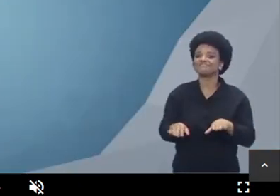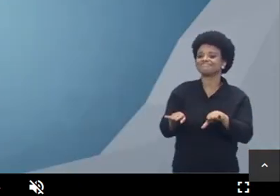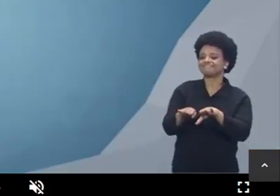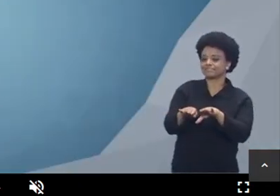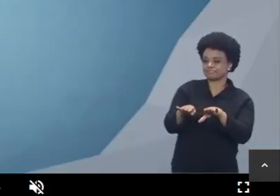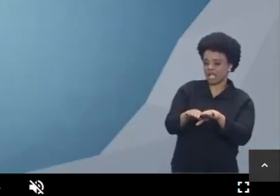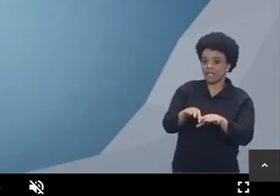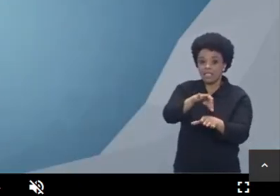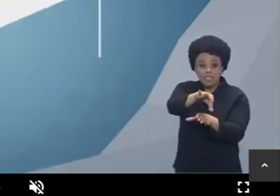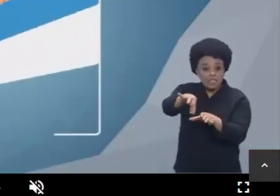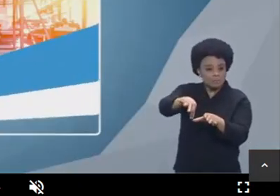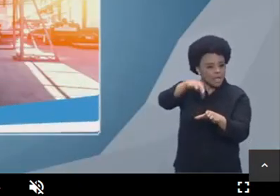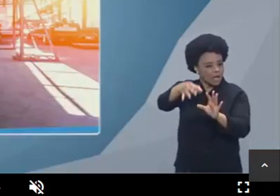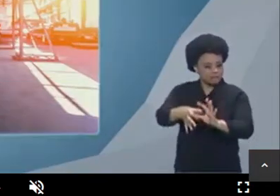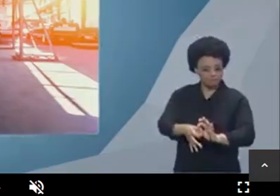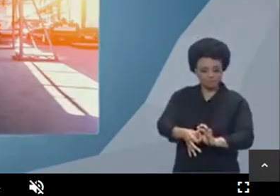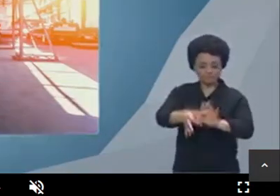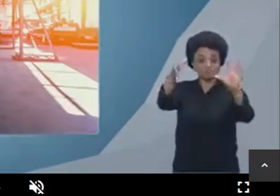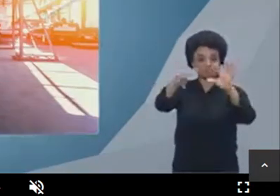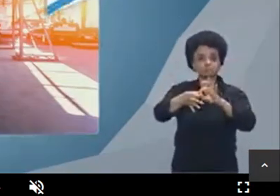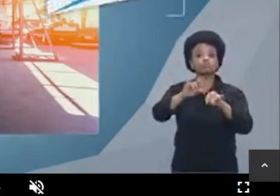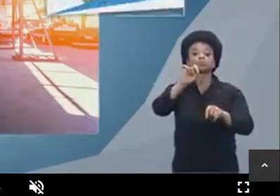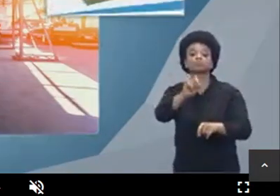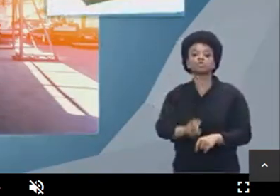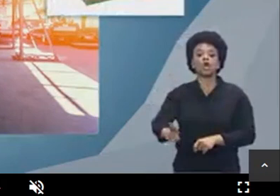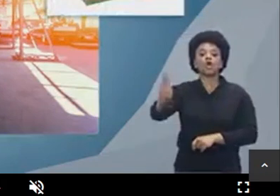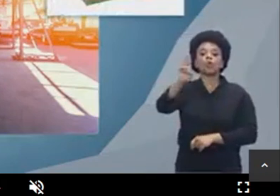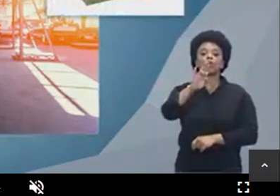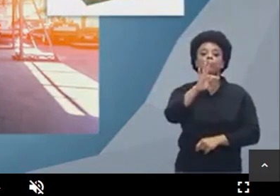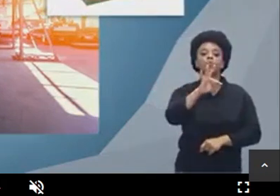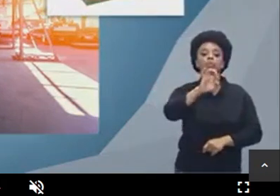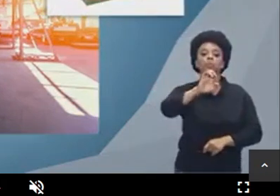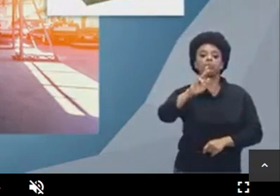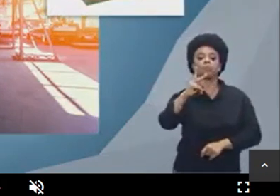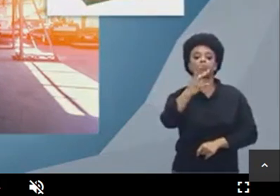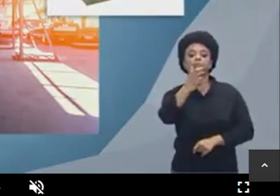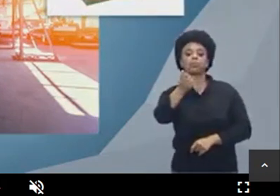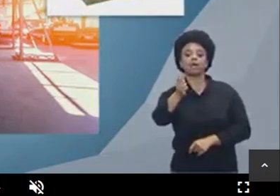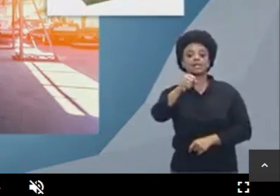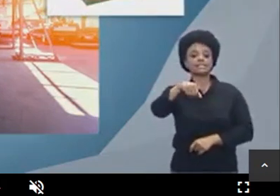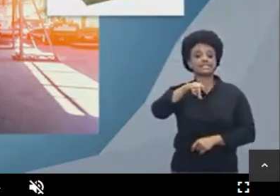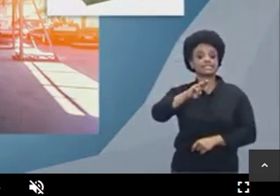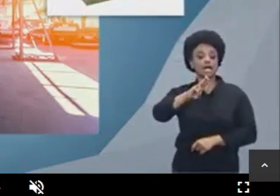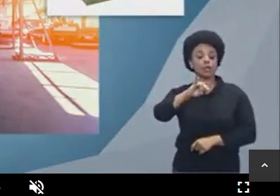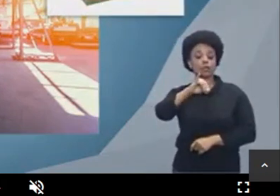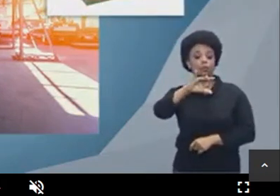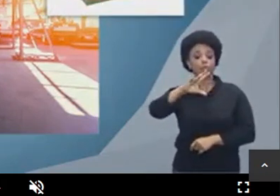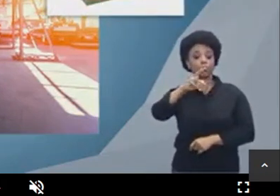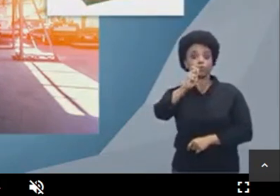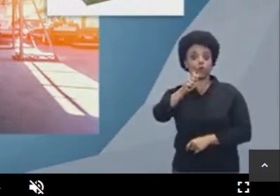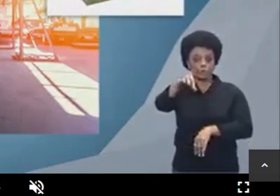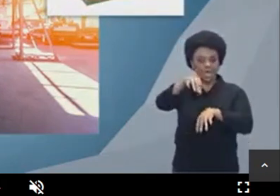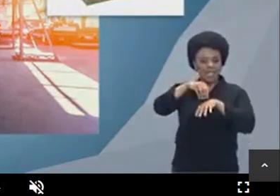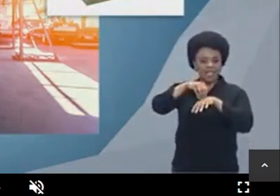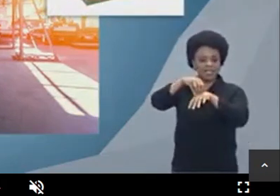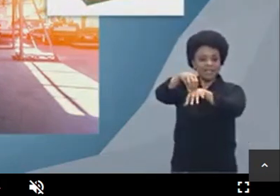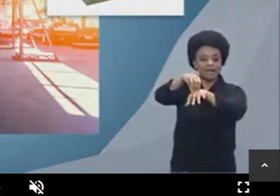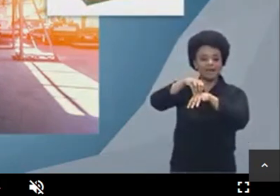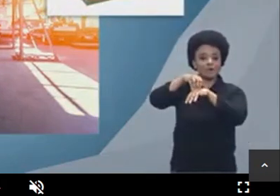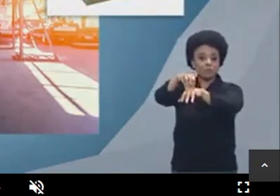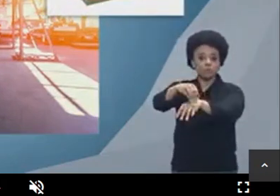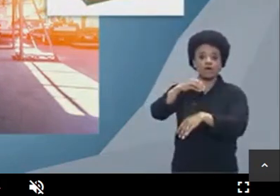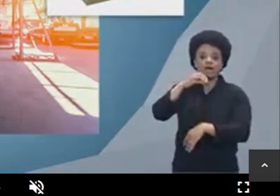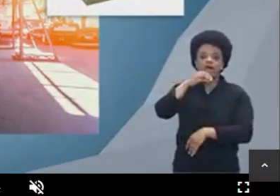Uma opção disponível para isso é o uso de telhas sanduíche, pois elas não conduzem bem o calor, contribuindo para a redução